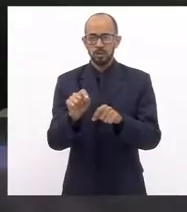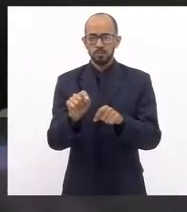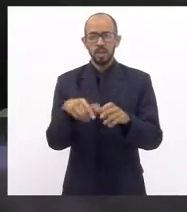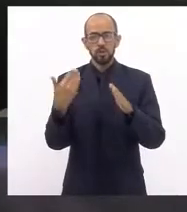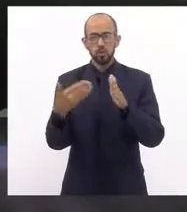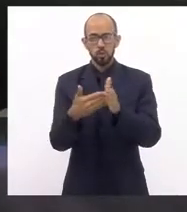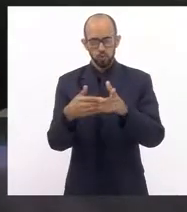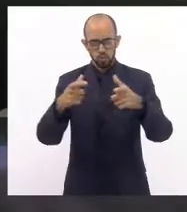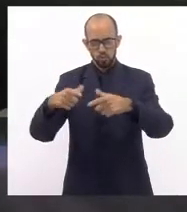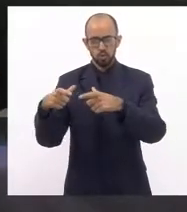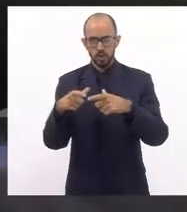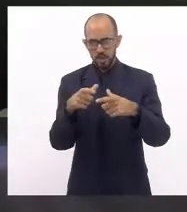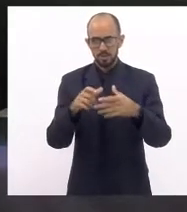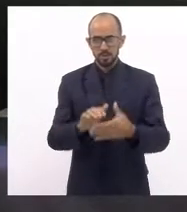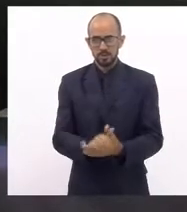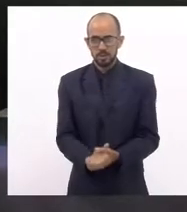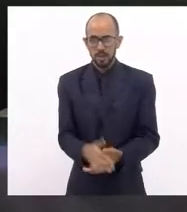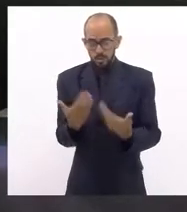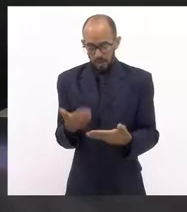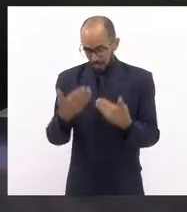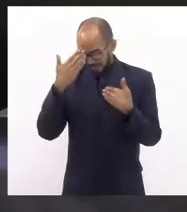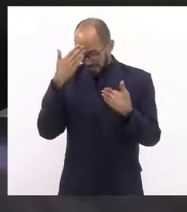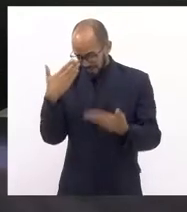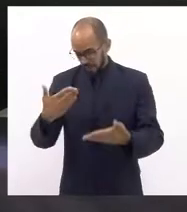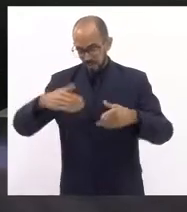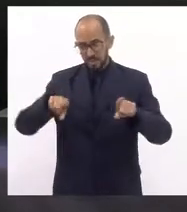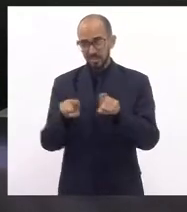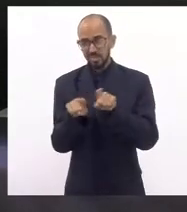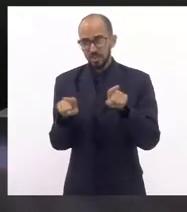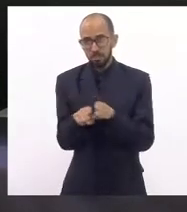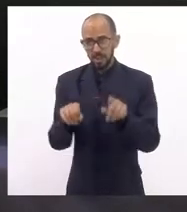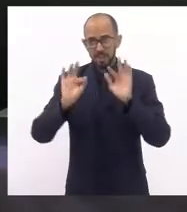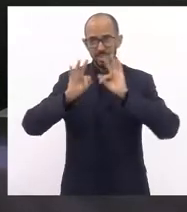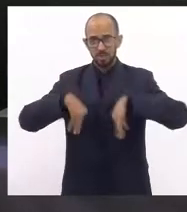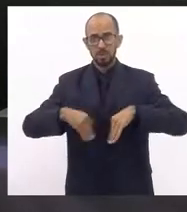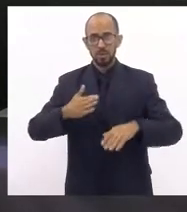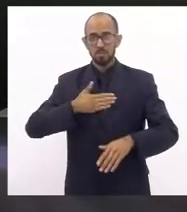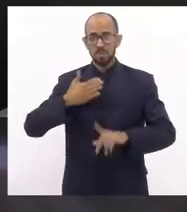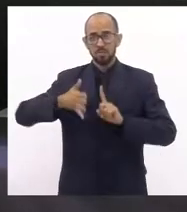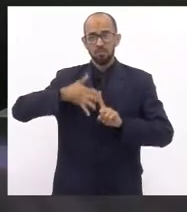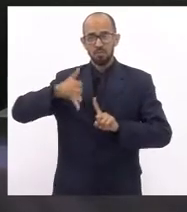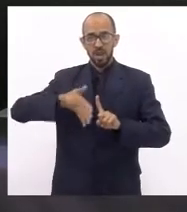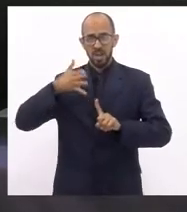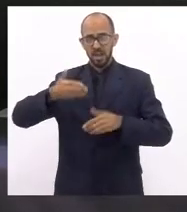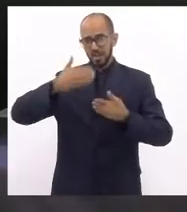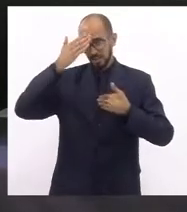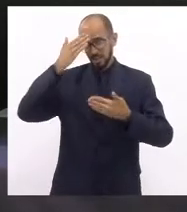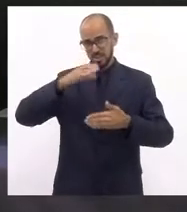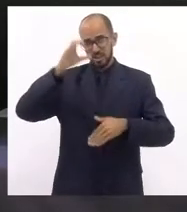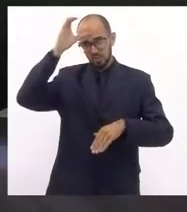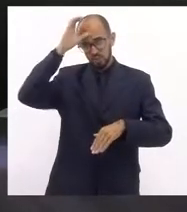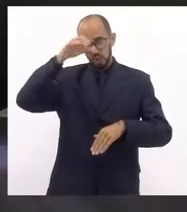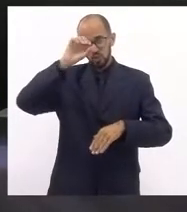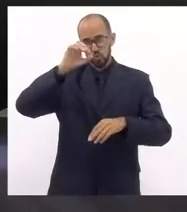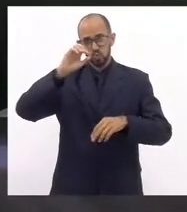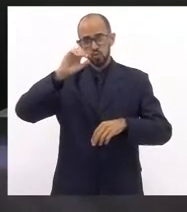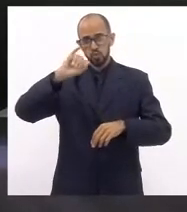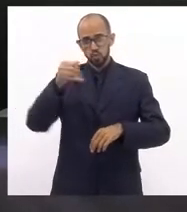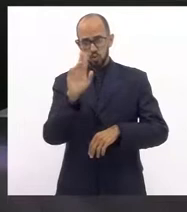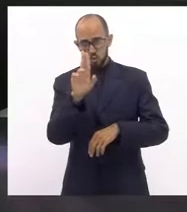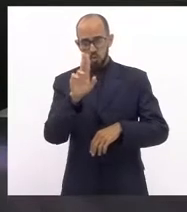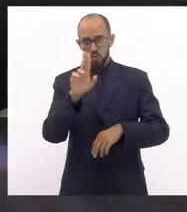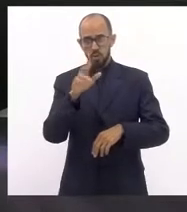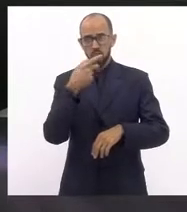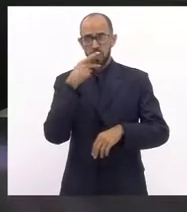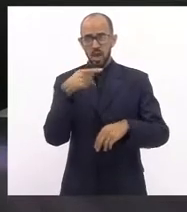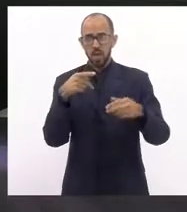lugares. Eu quero agradecer, termina-se aqui minha fala, agradecer Tia Ju e dizer para vocês, o